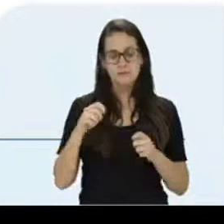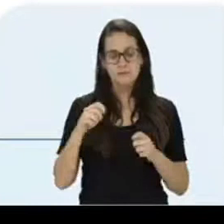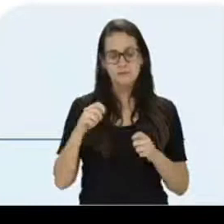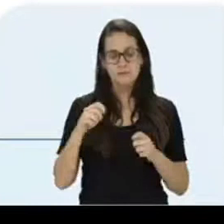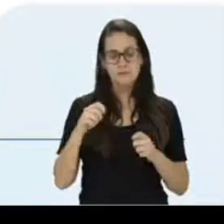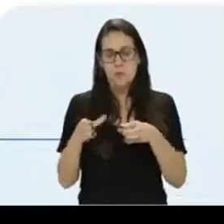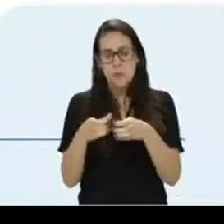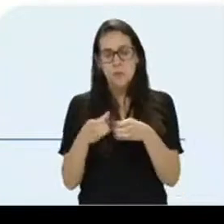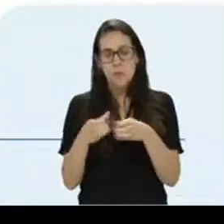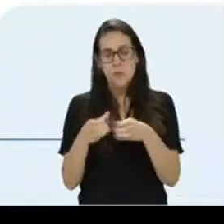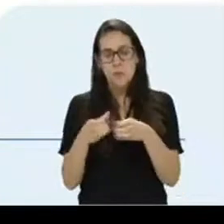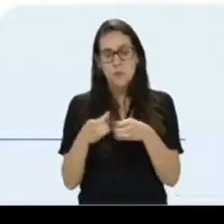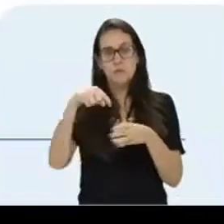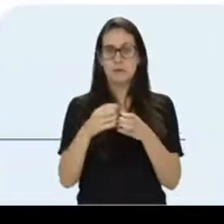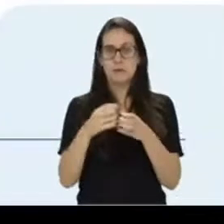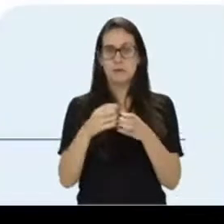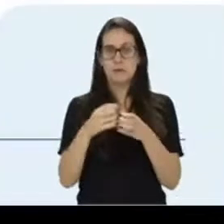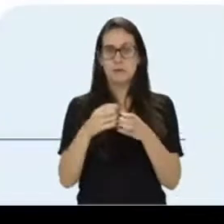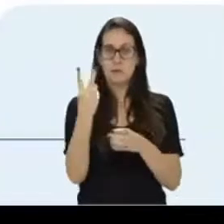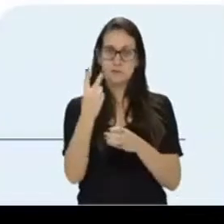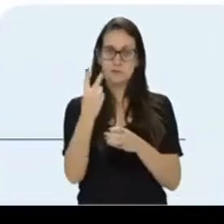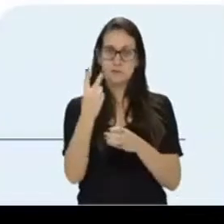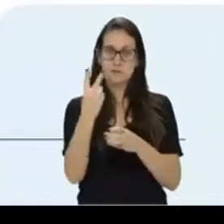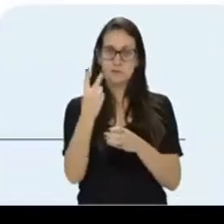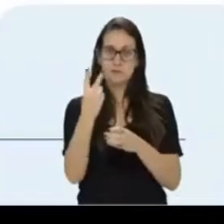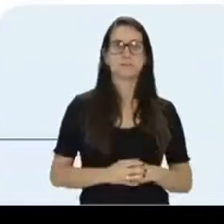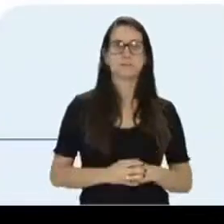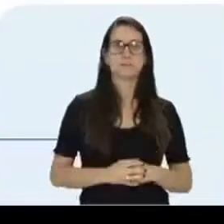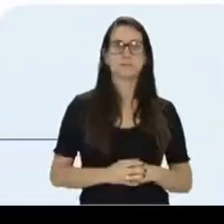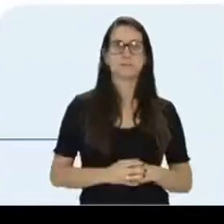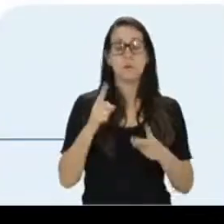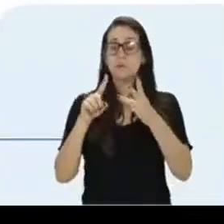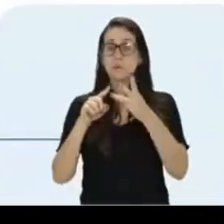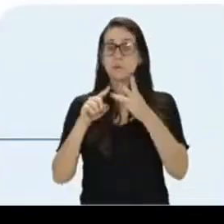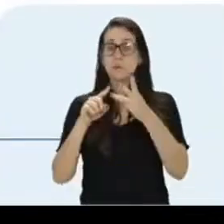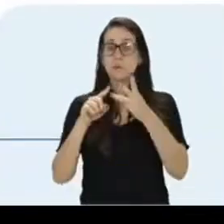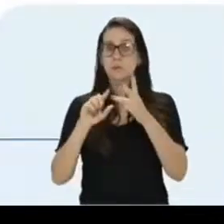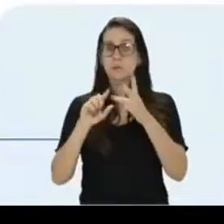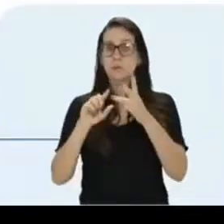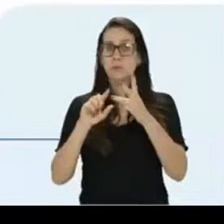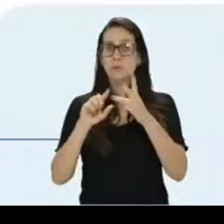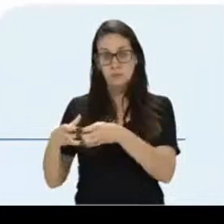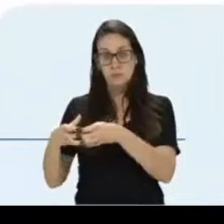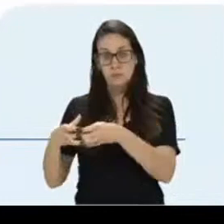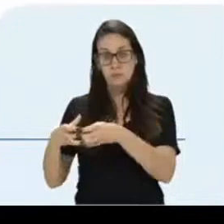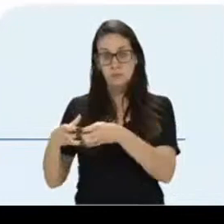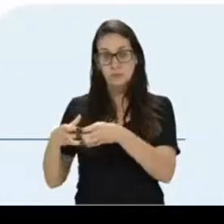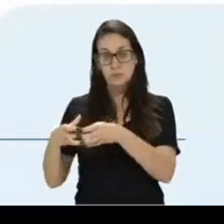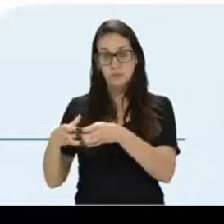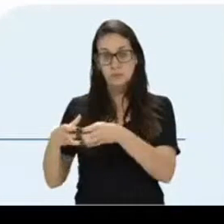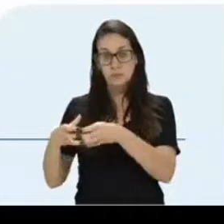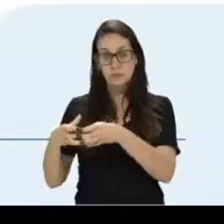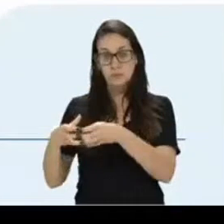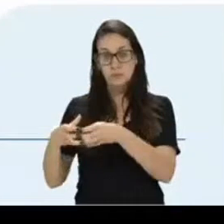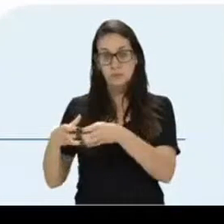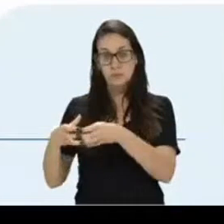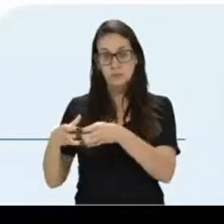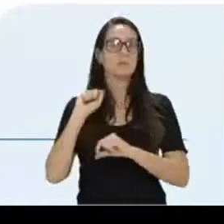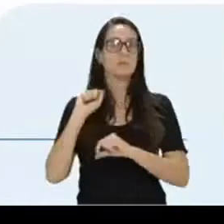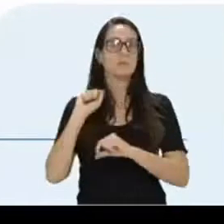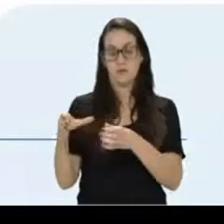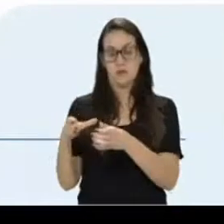então, agrupadas dentro desse domínio. E o terceiro domínio que nós vamos relembrar